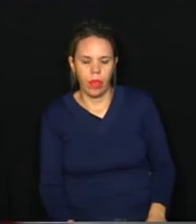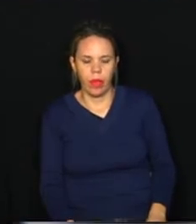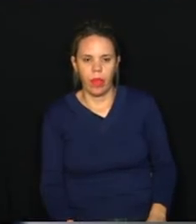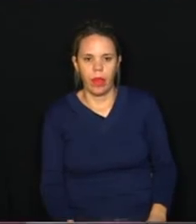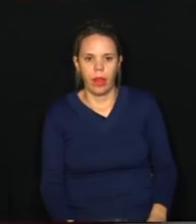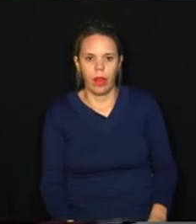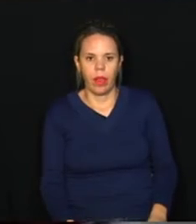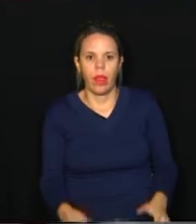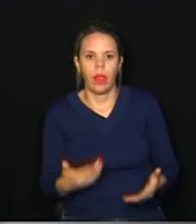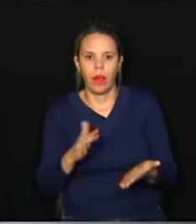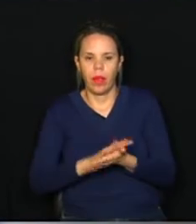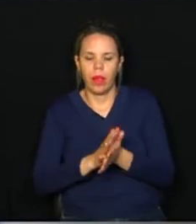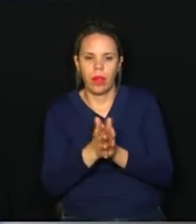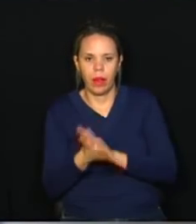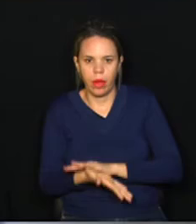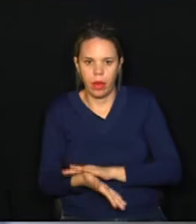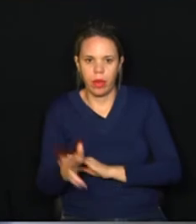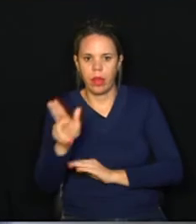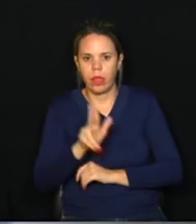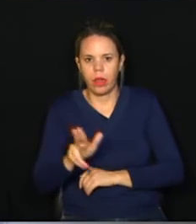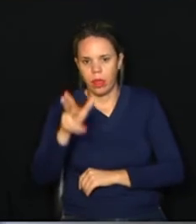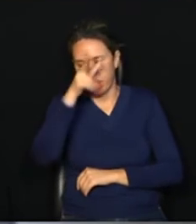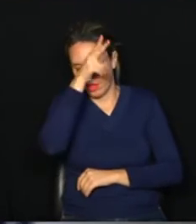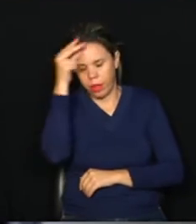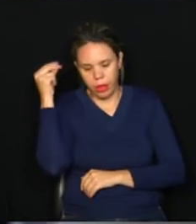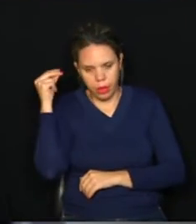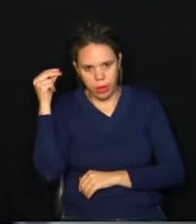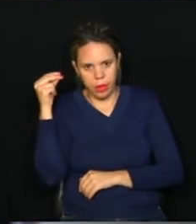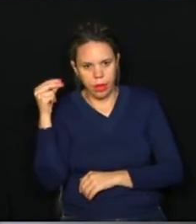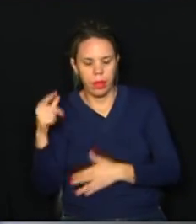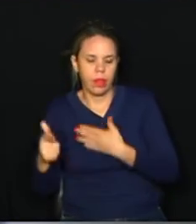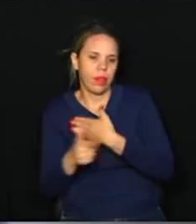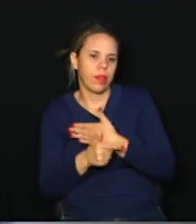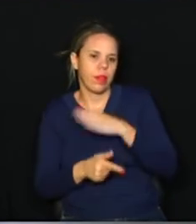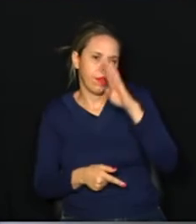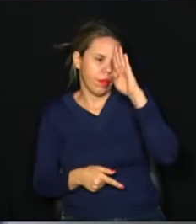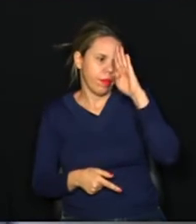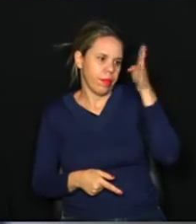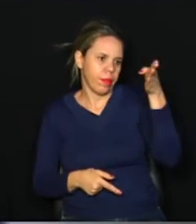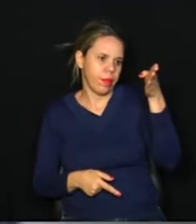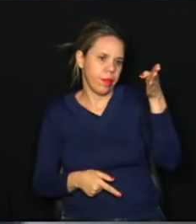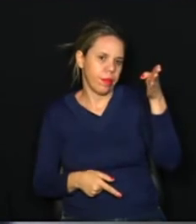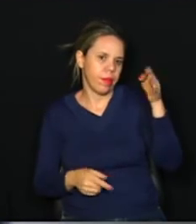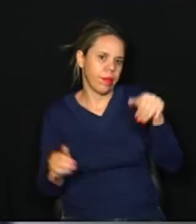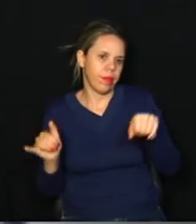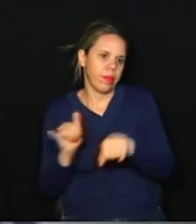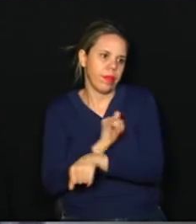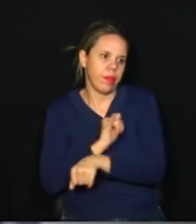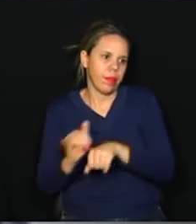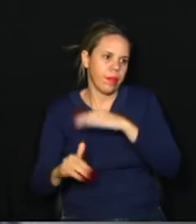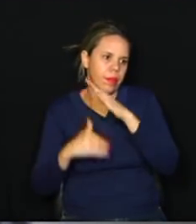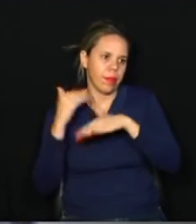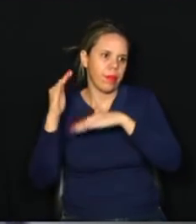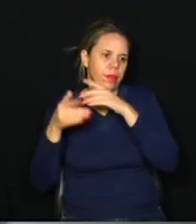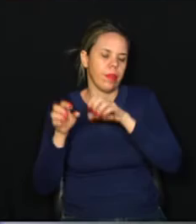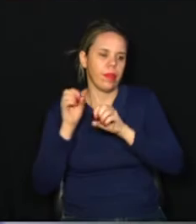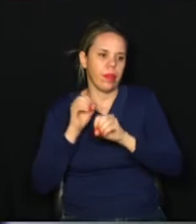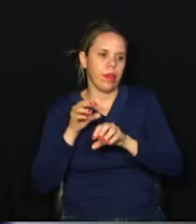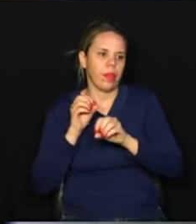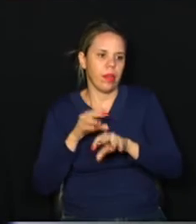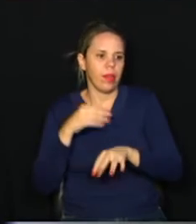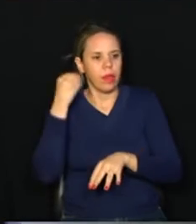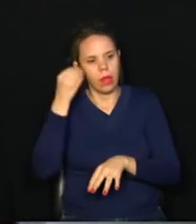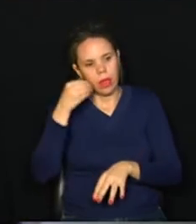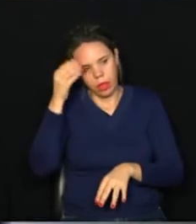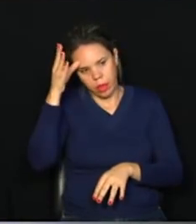de destruição para as universidades públicas, que têm um papel fundamental e estratégico no desenvolvimento da educação, do